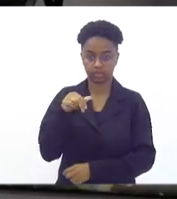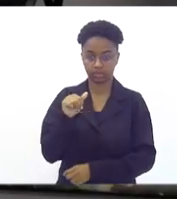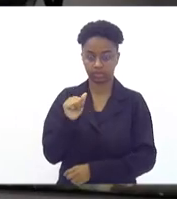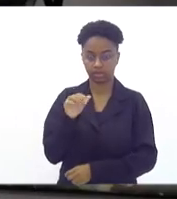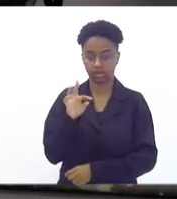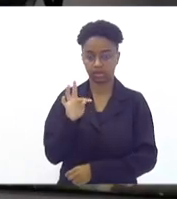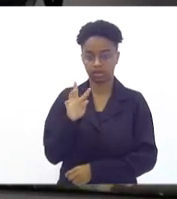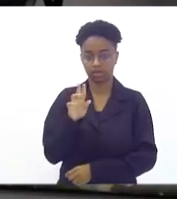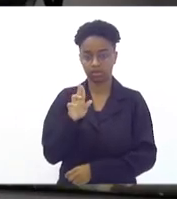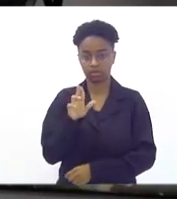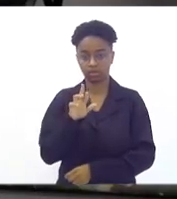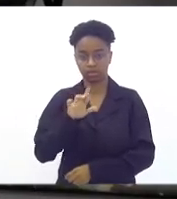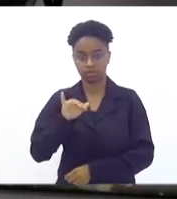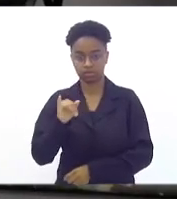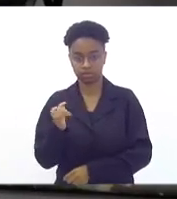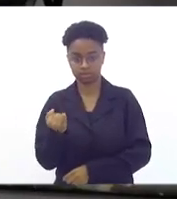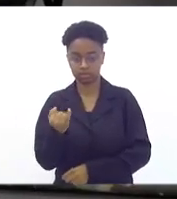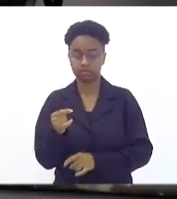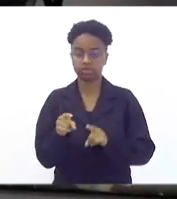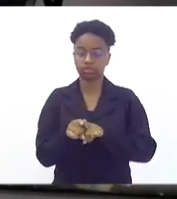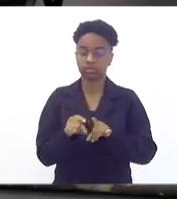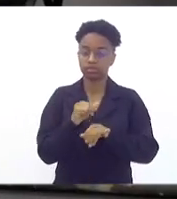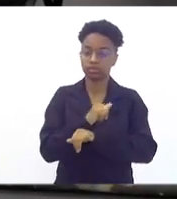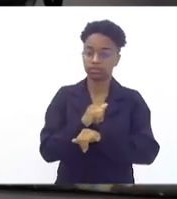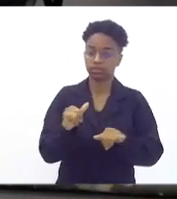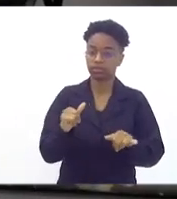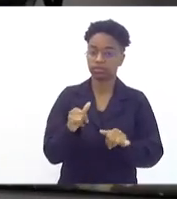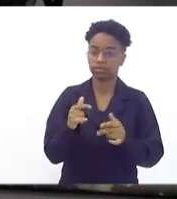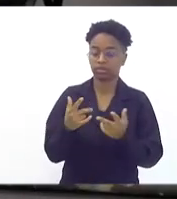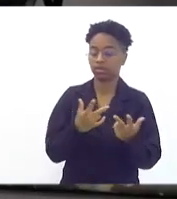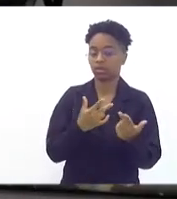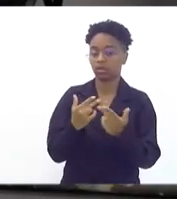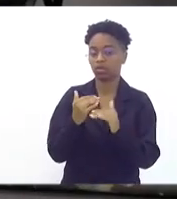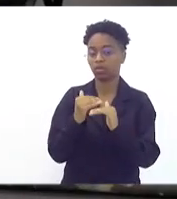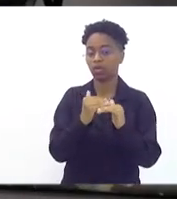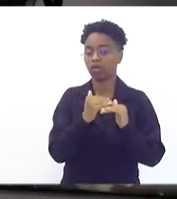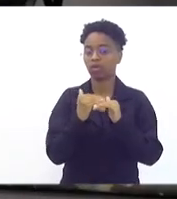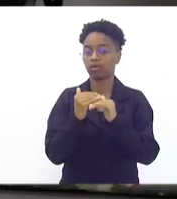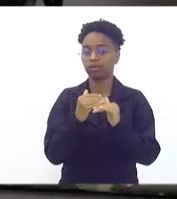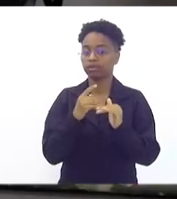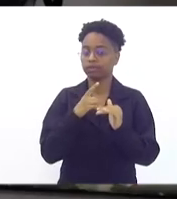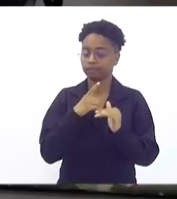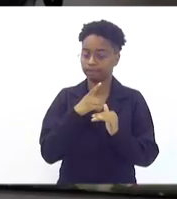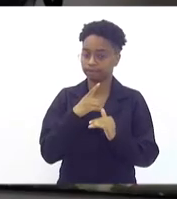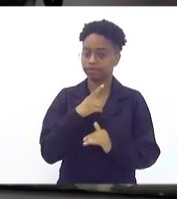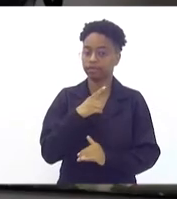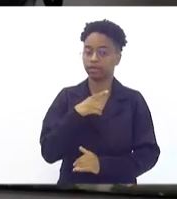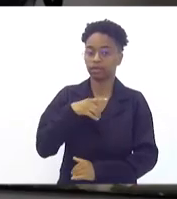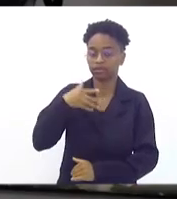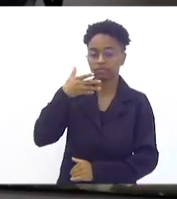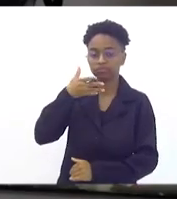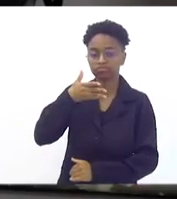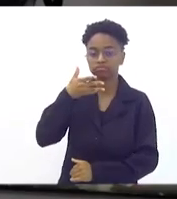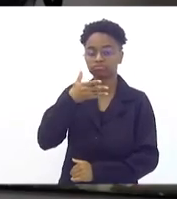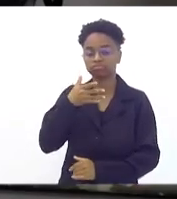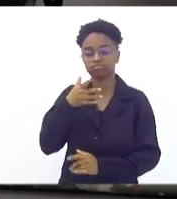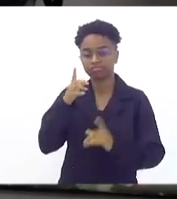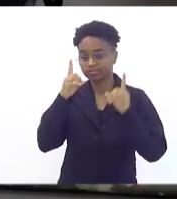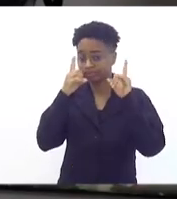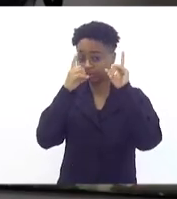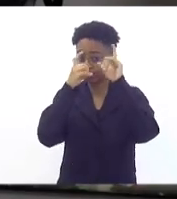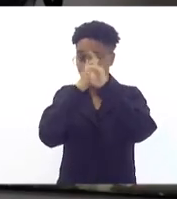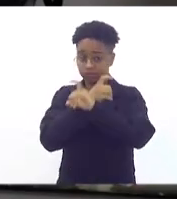dizer que digo ao modo ao empresário nós temos relatos de dificuldade